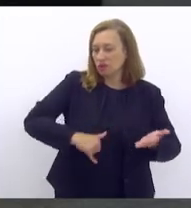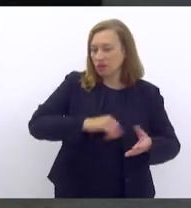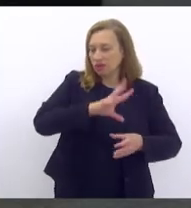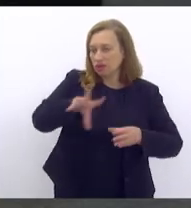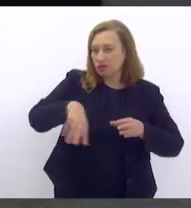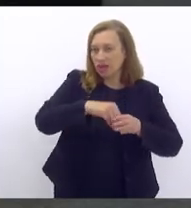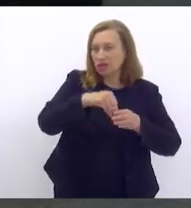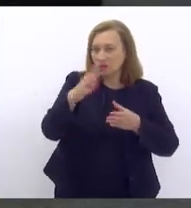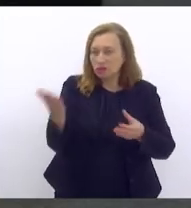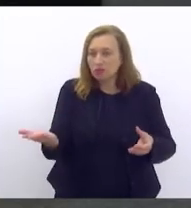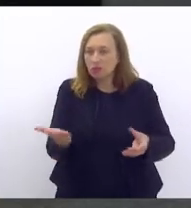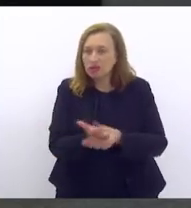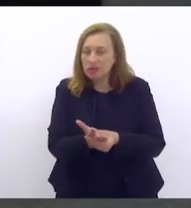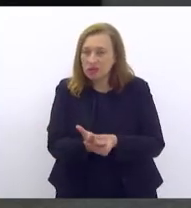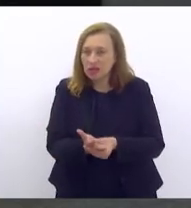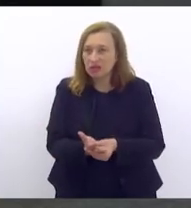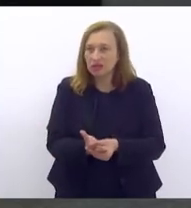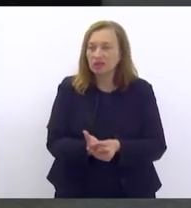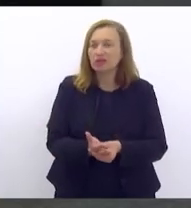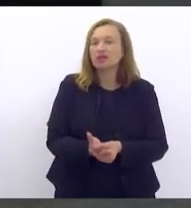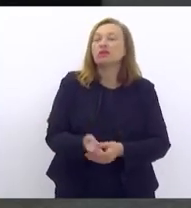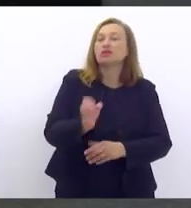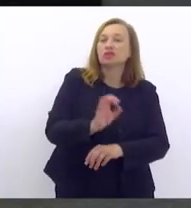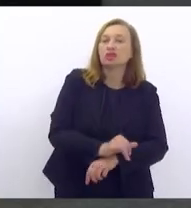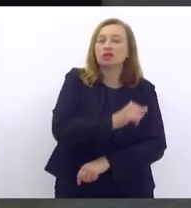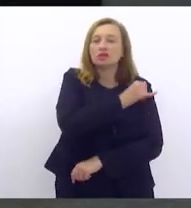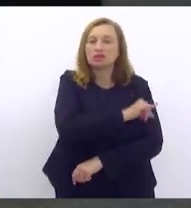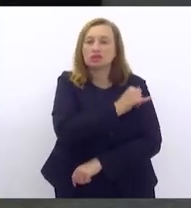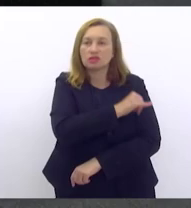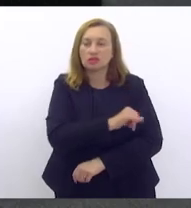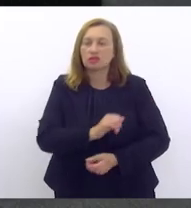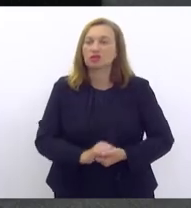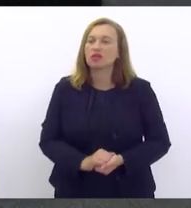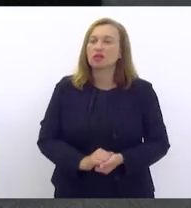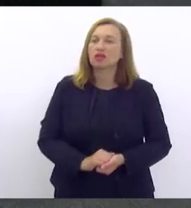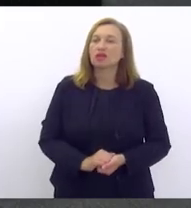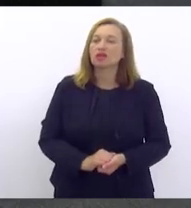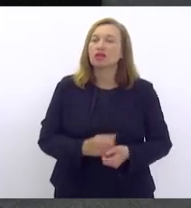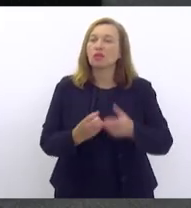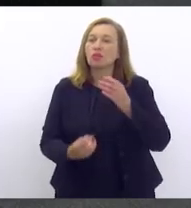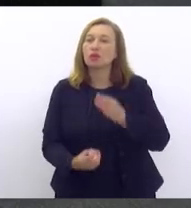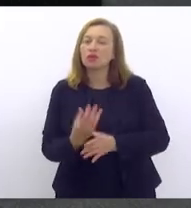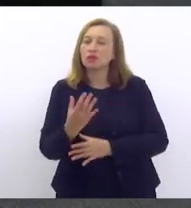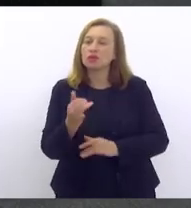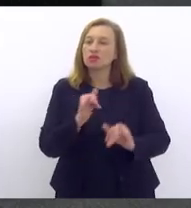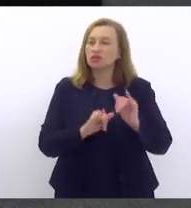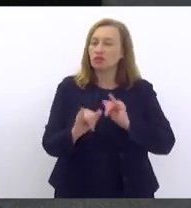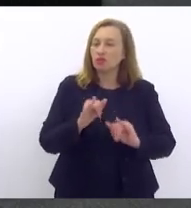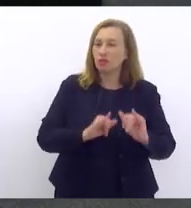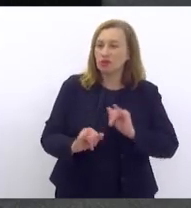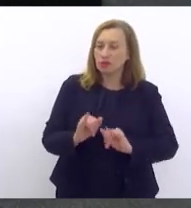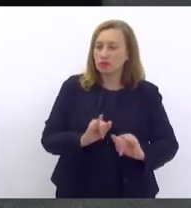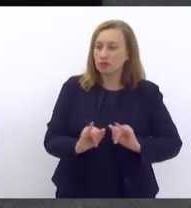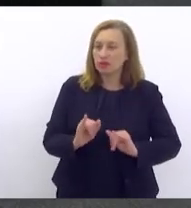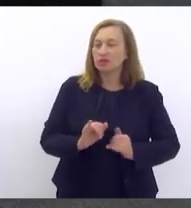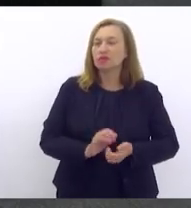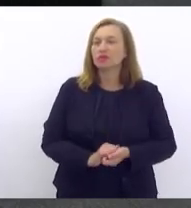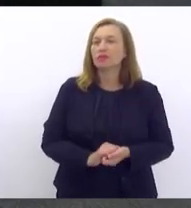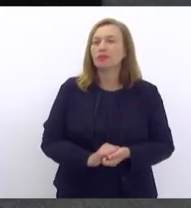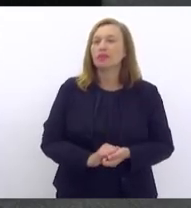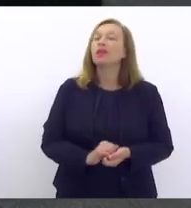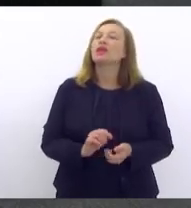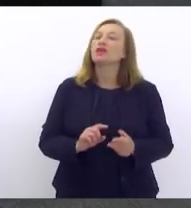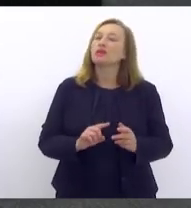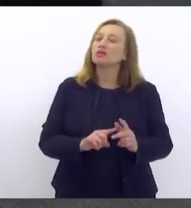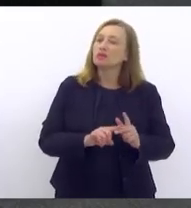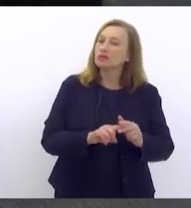regulamentar, dentro do Estado do Rio de Janeiro, a produção de dados estatísticos que sejam